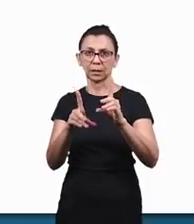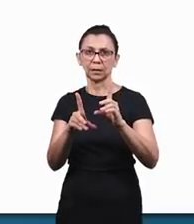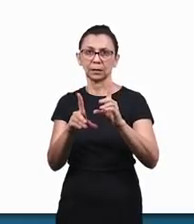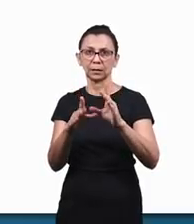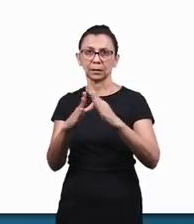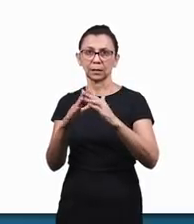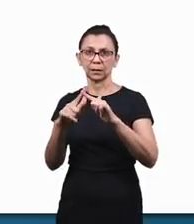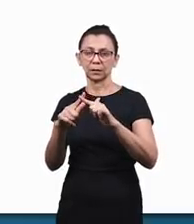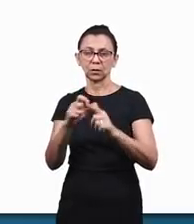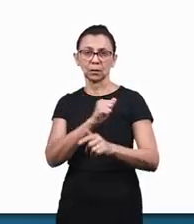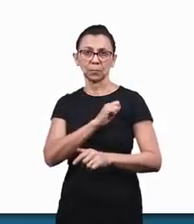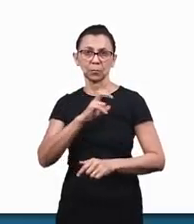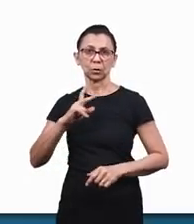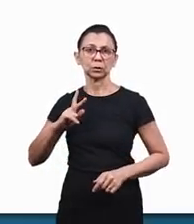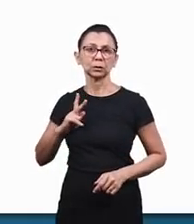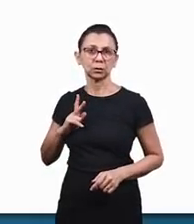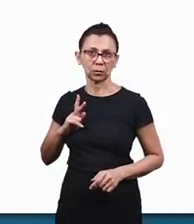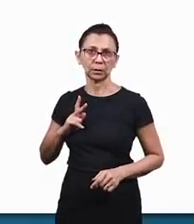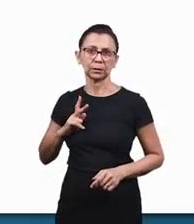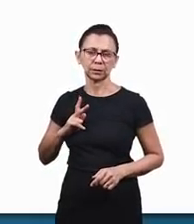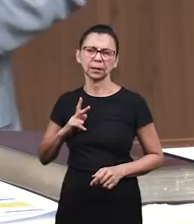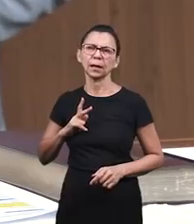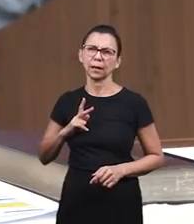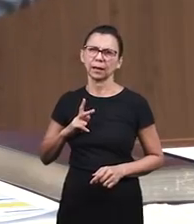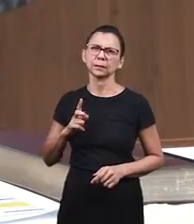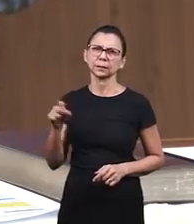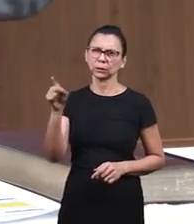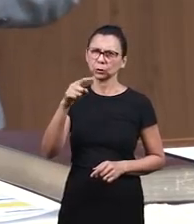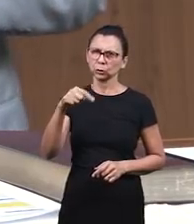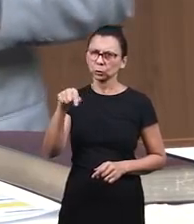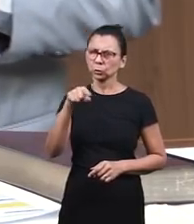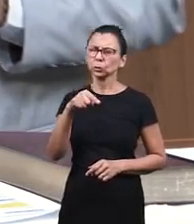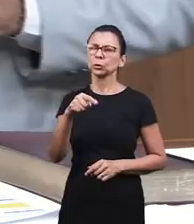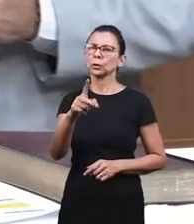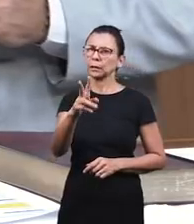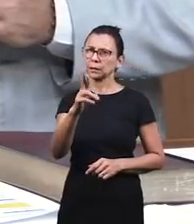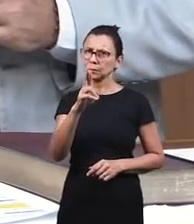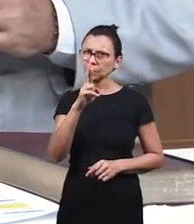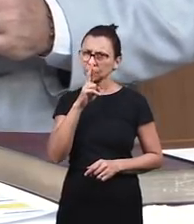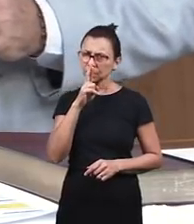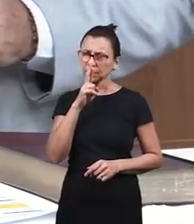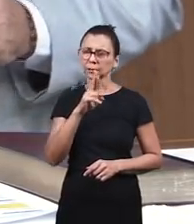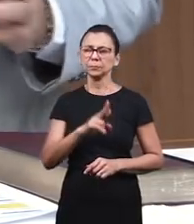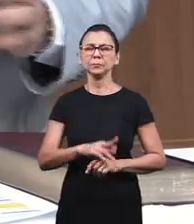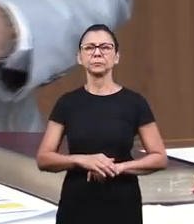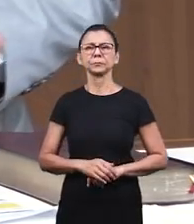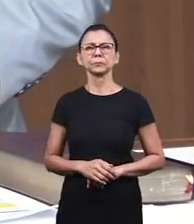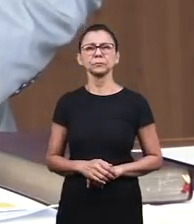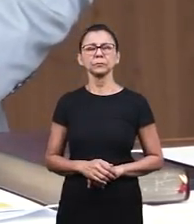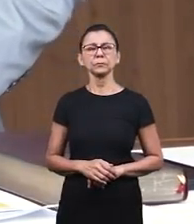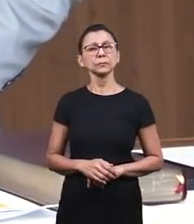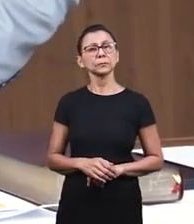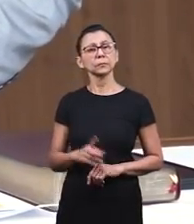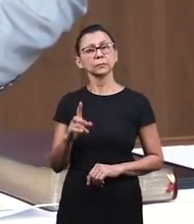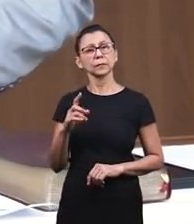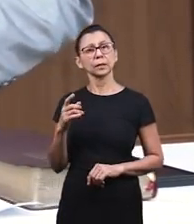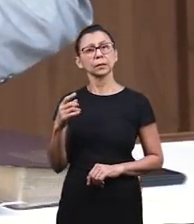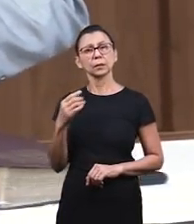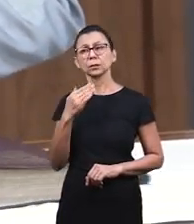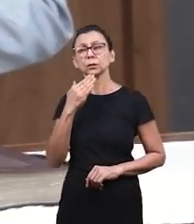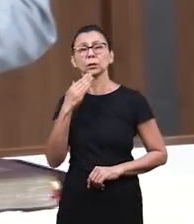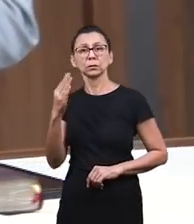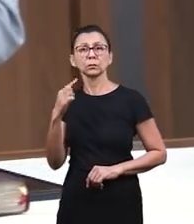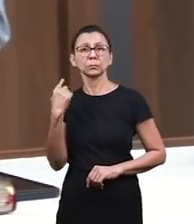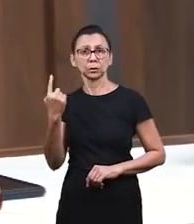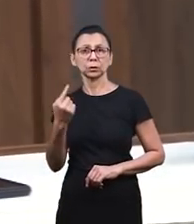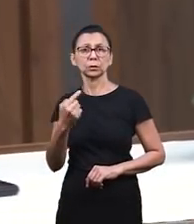foi apresentada para ser respondida por toda a igreja e nós aqui separamos então, pedimos aos